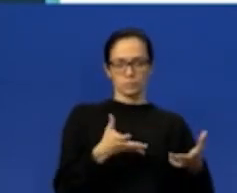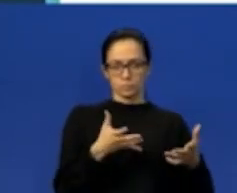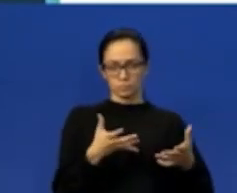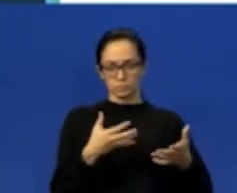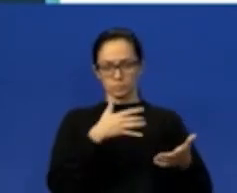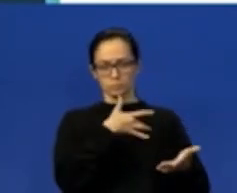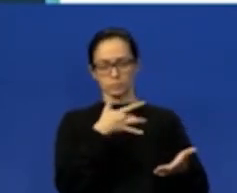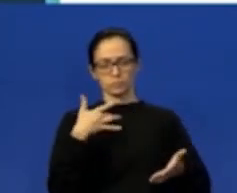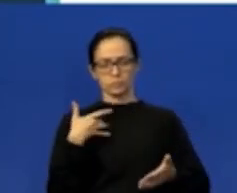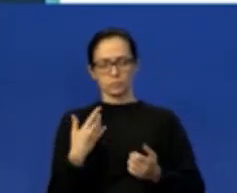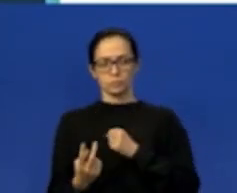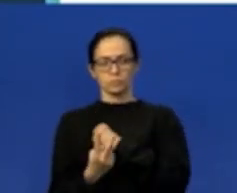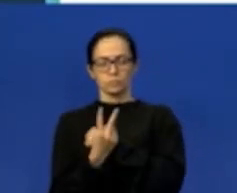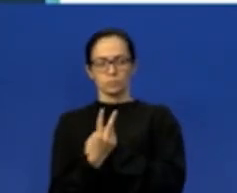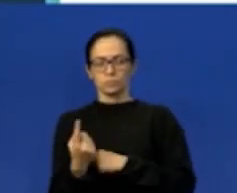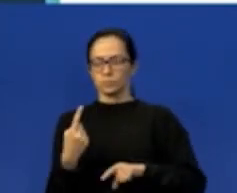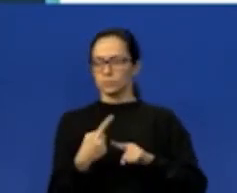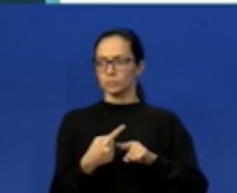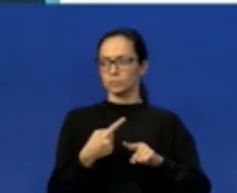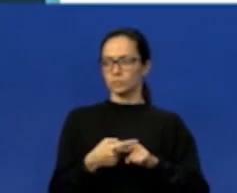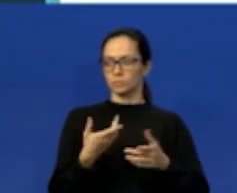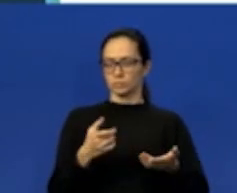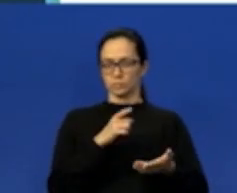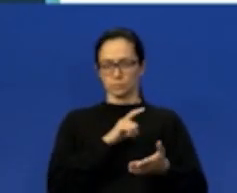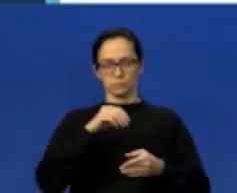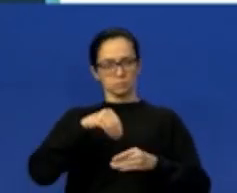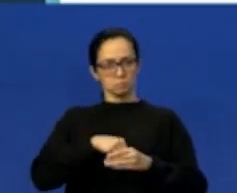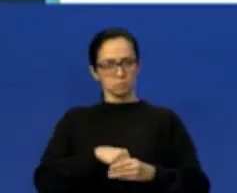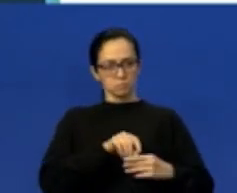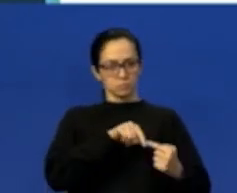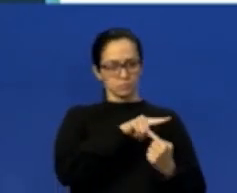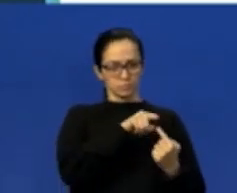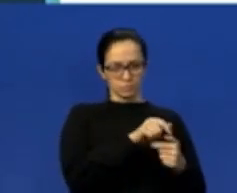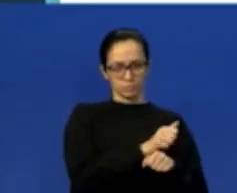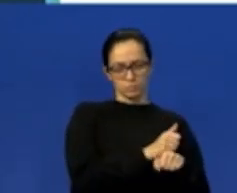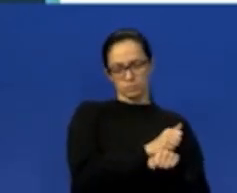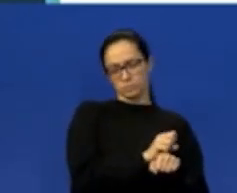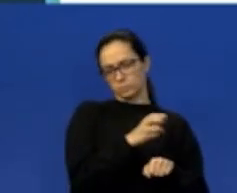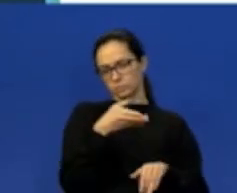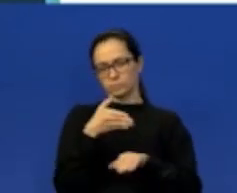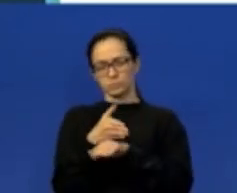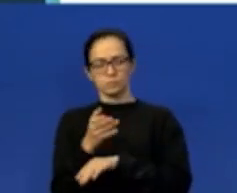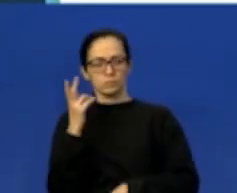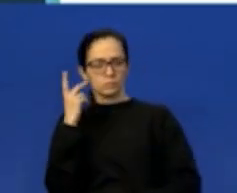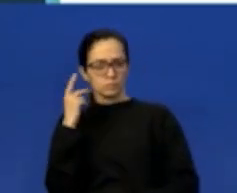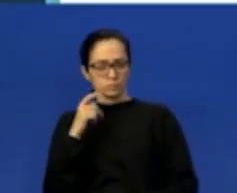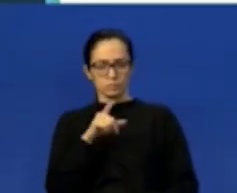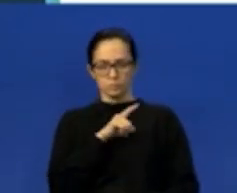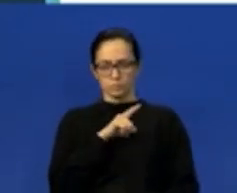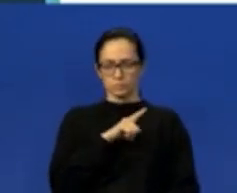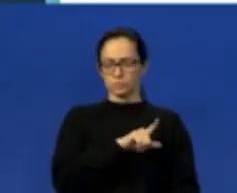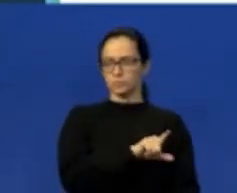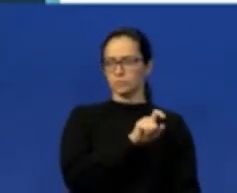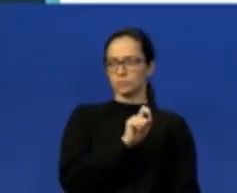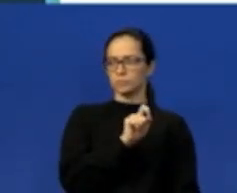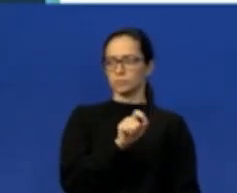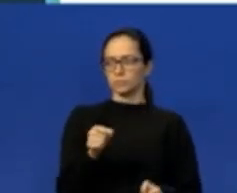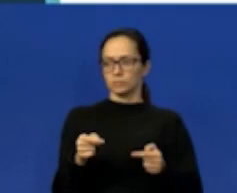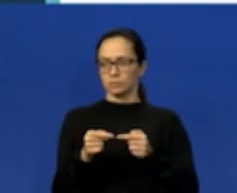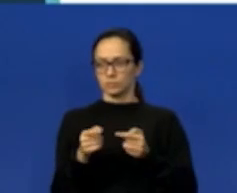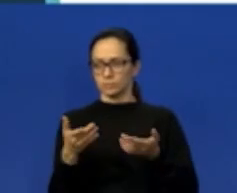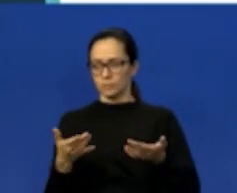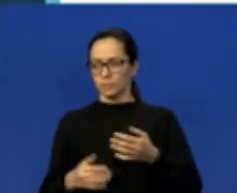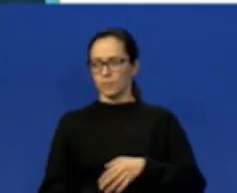à saúde que são procuradas tanto nas academias especializadas como nas convencionais? Assinale a alternativa que corresponde a essa